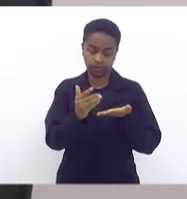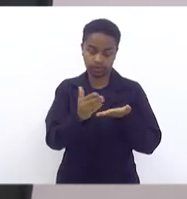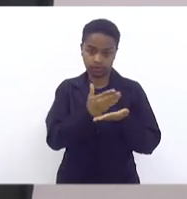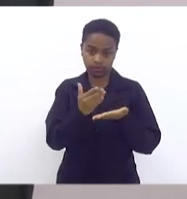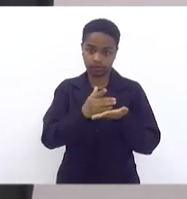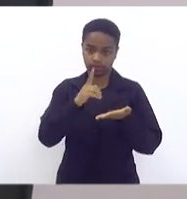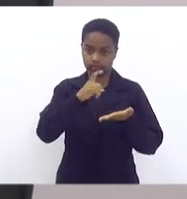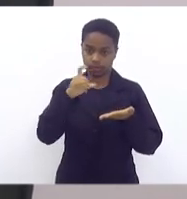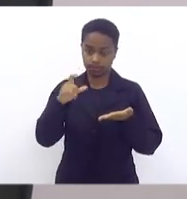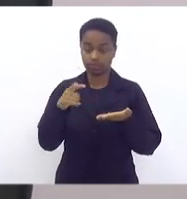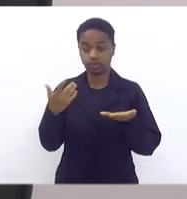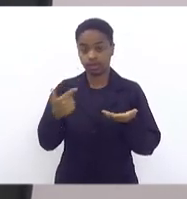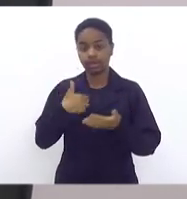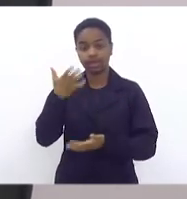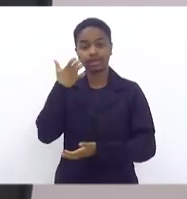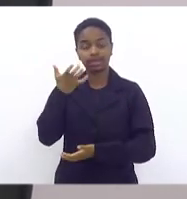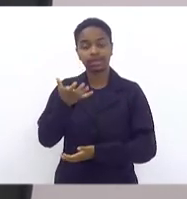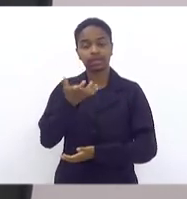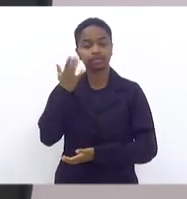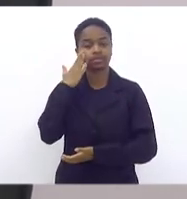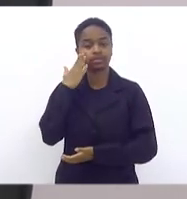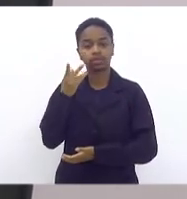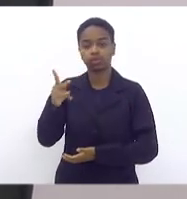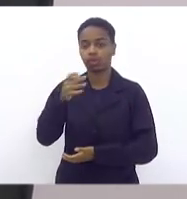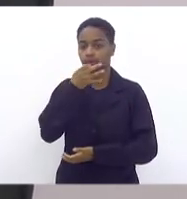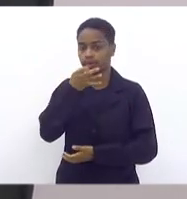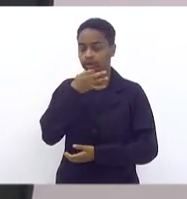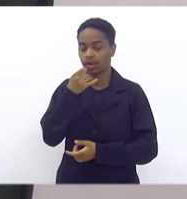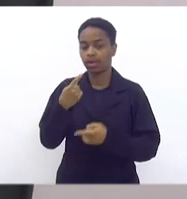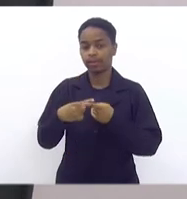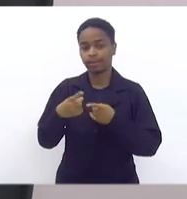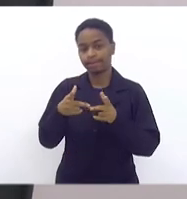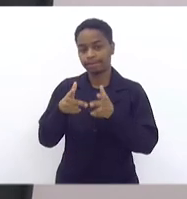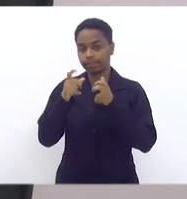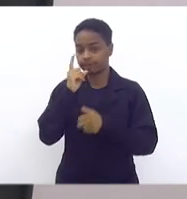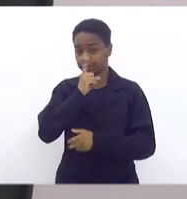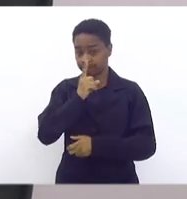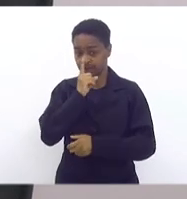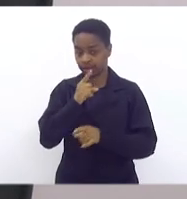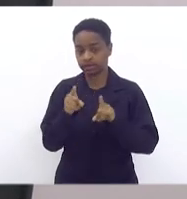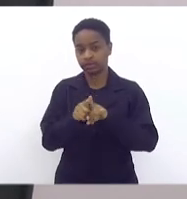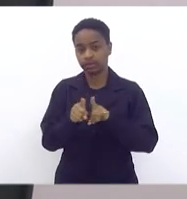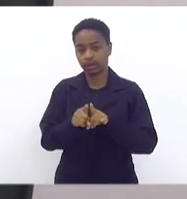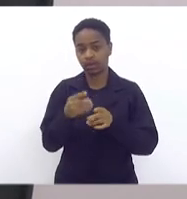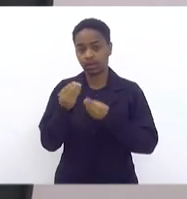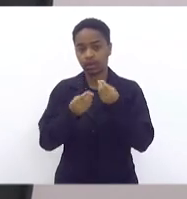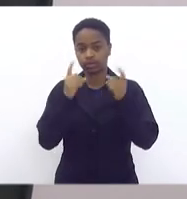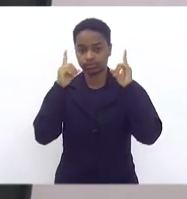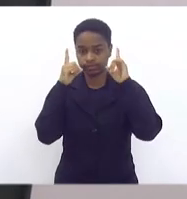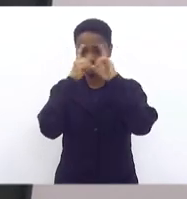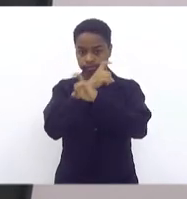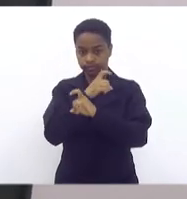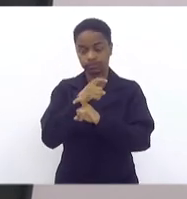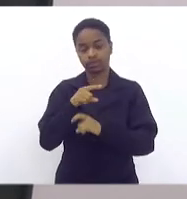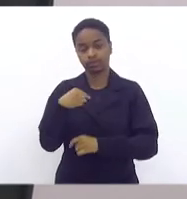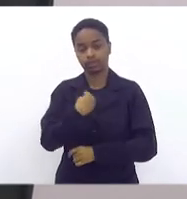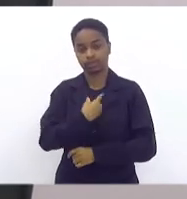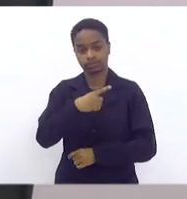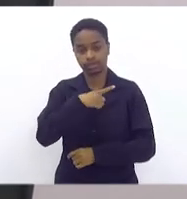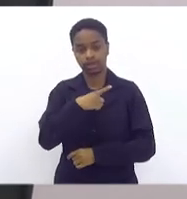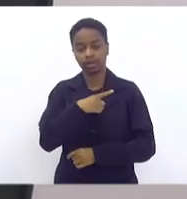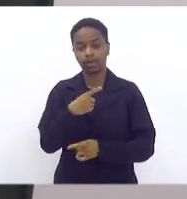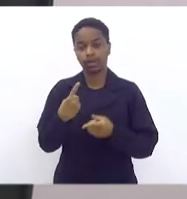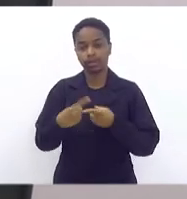pensa isso diante de da fragilidade e diante das dificuldades que se tem exatamente